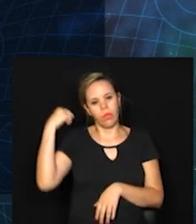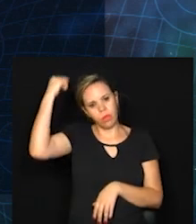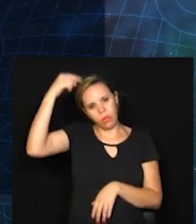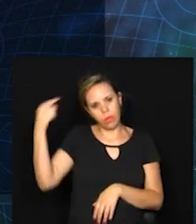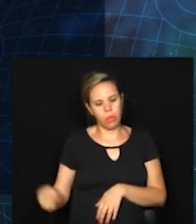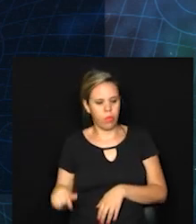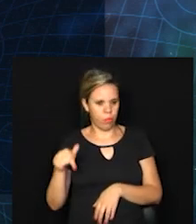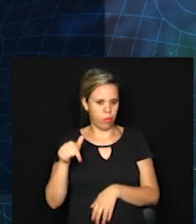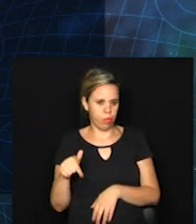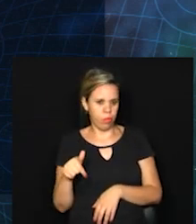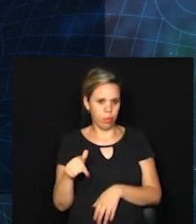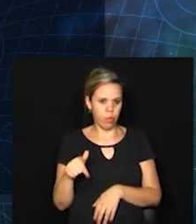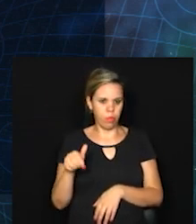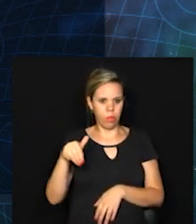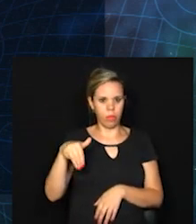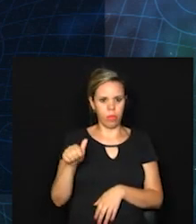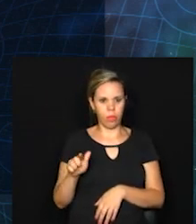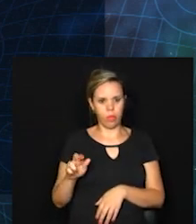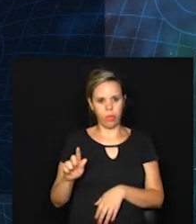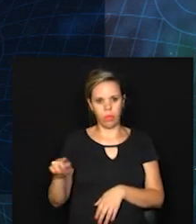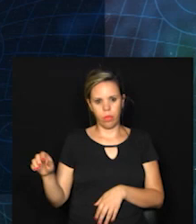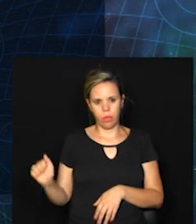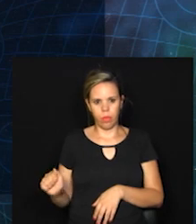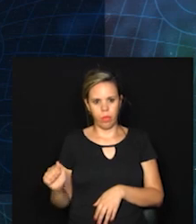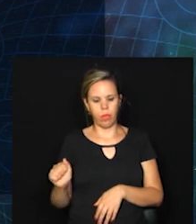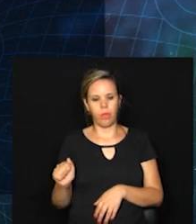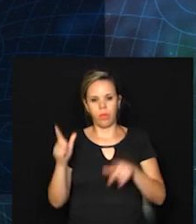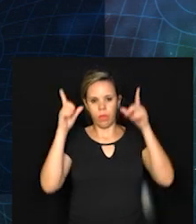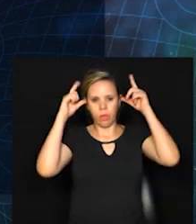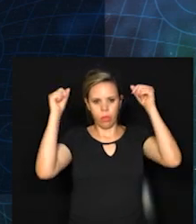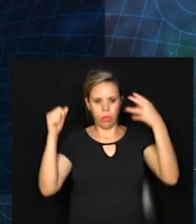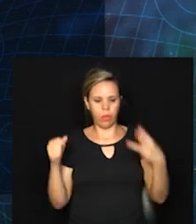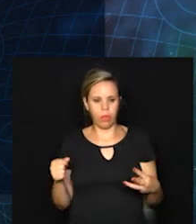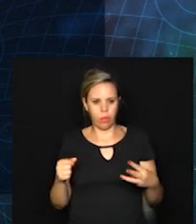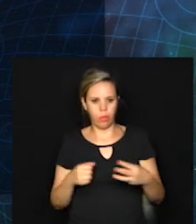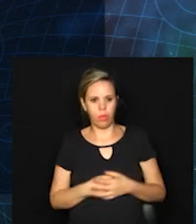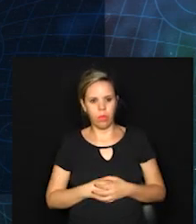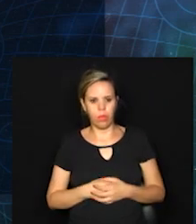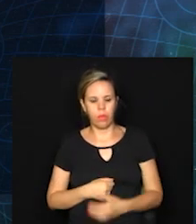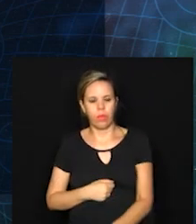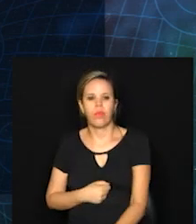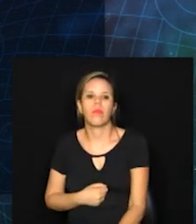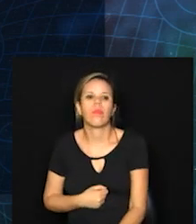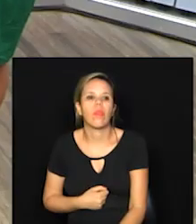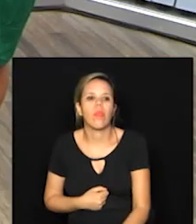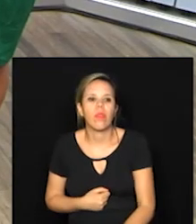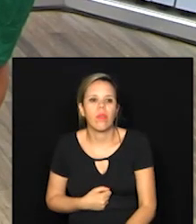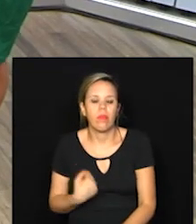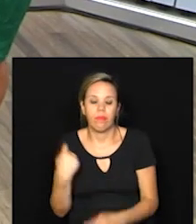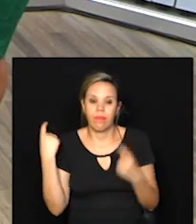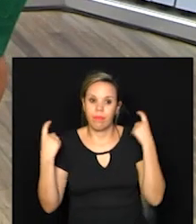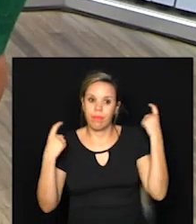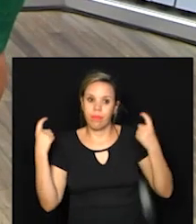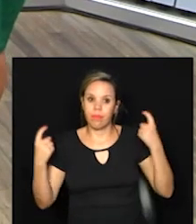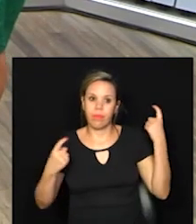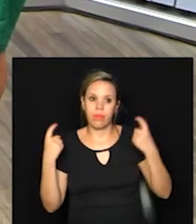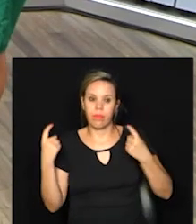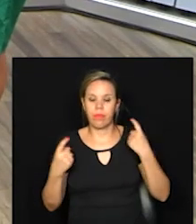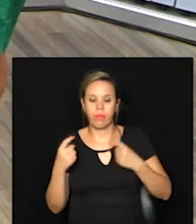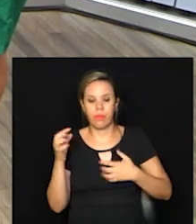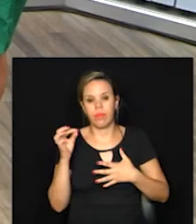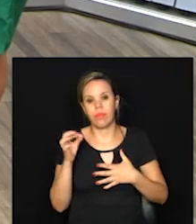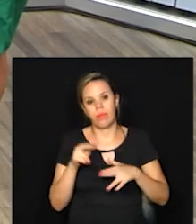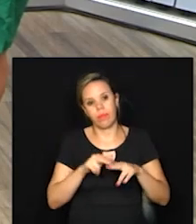com 7, Morungaba com 4 e Olambra com 3. Apesar da nossa preocupação com os casos